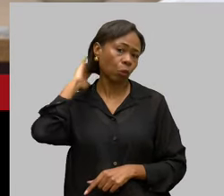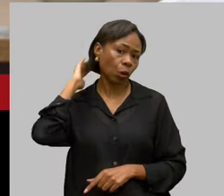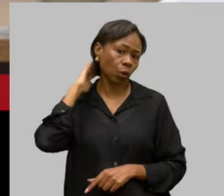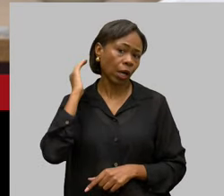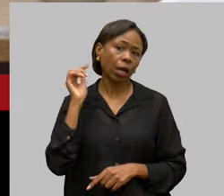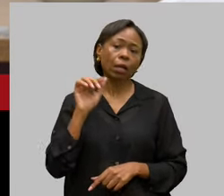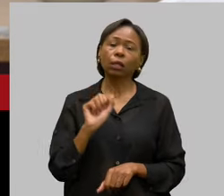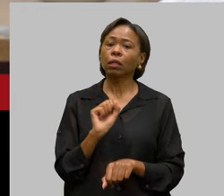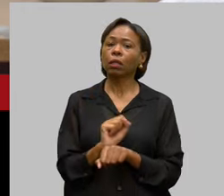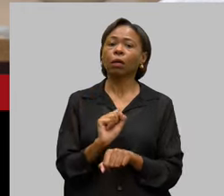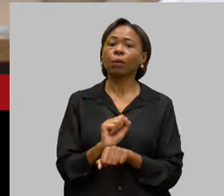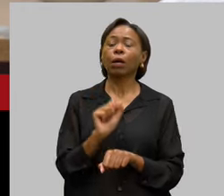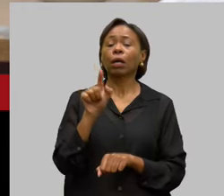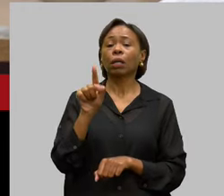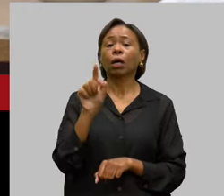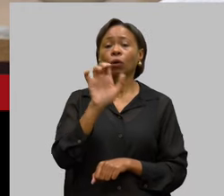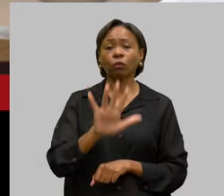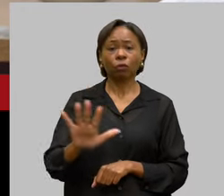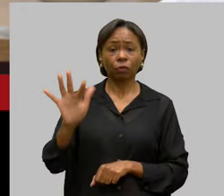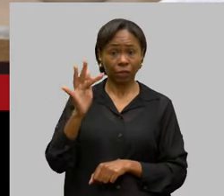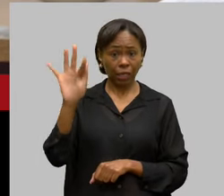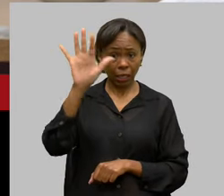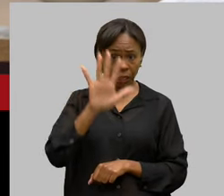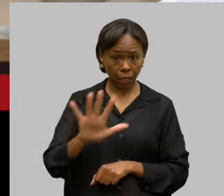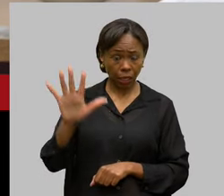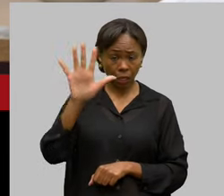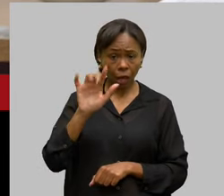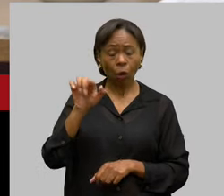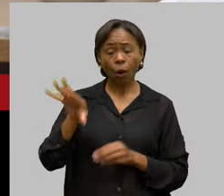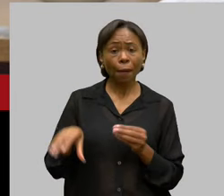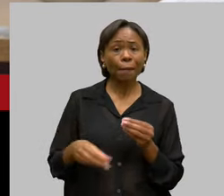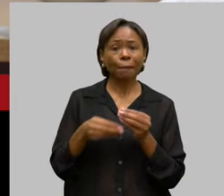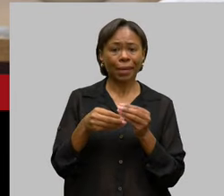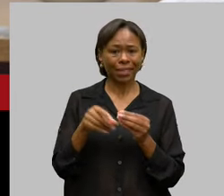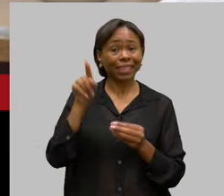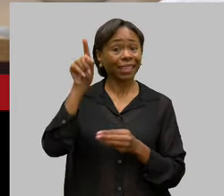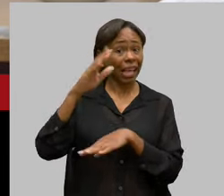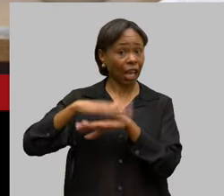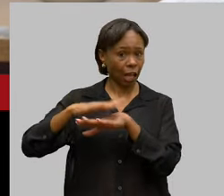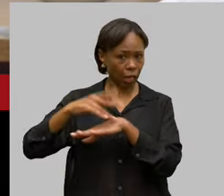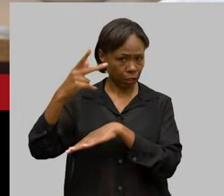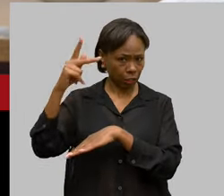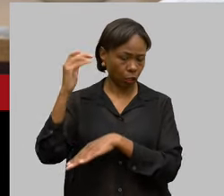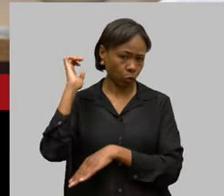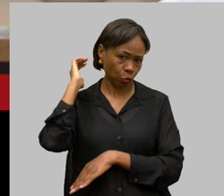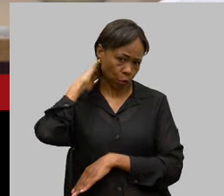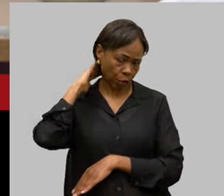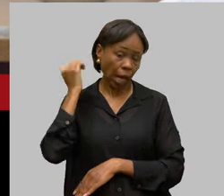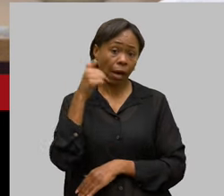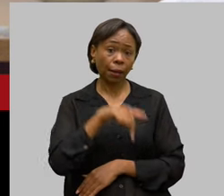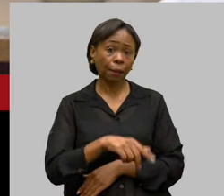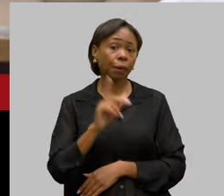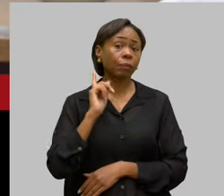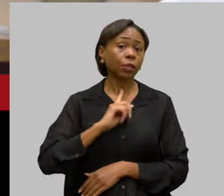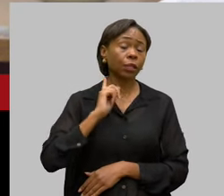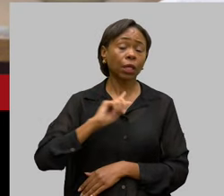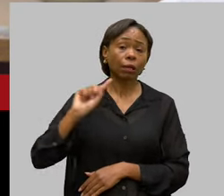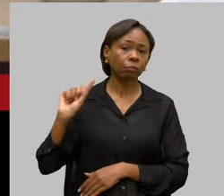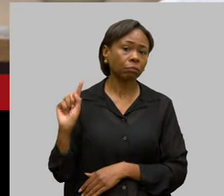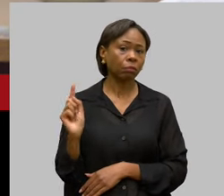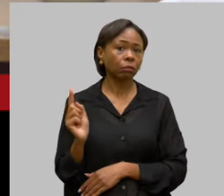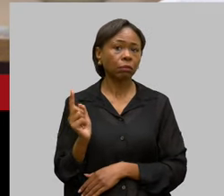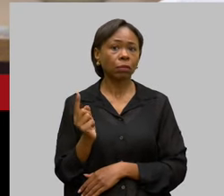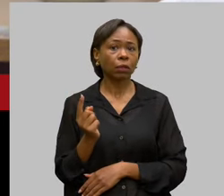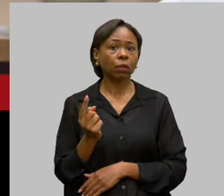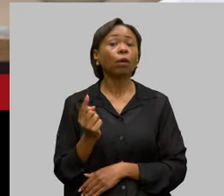Federal uma emenda à constituição do estado de lá Minas Gerais sempre foi na Vanguarda e nada impede que nós possamos fazer